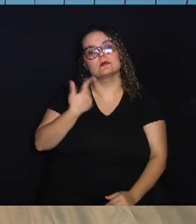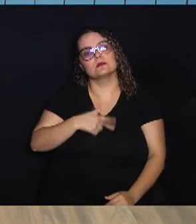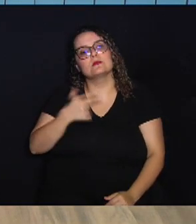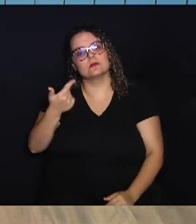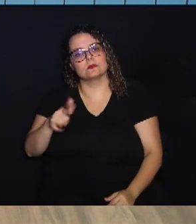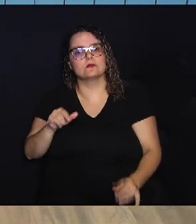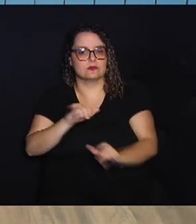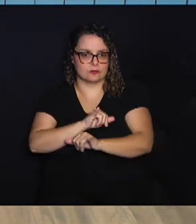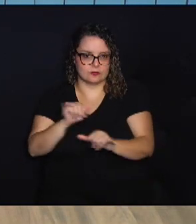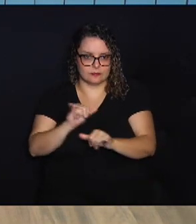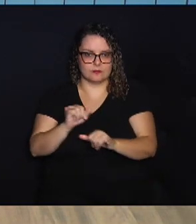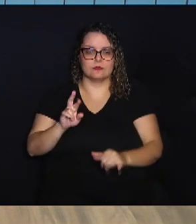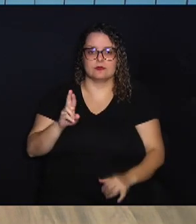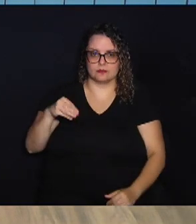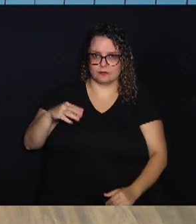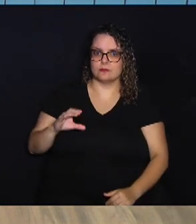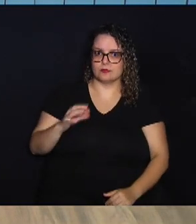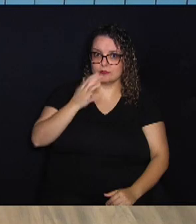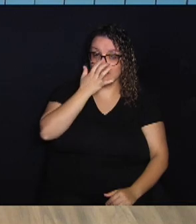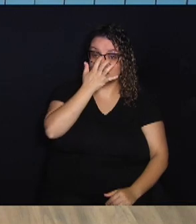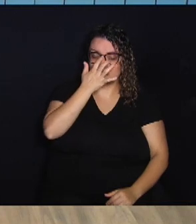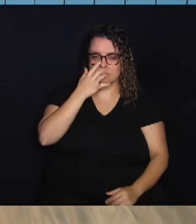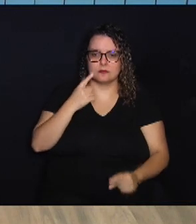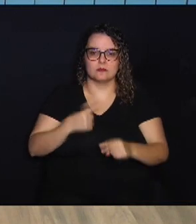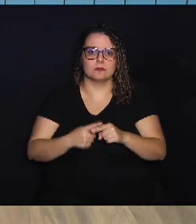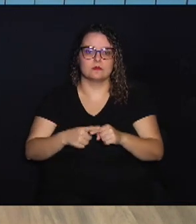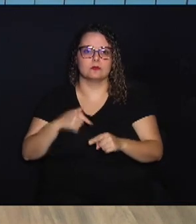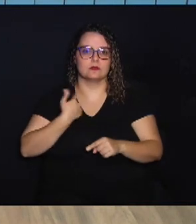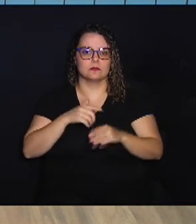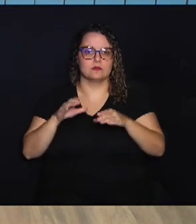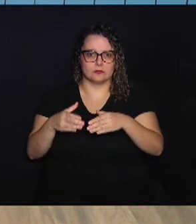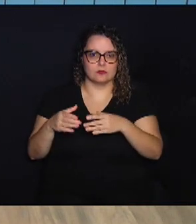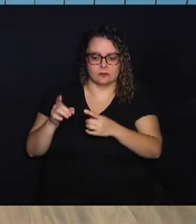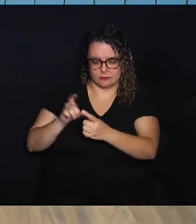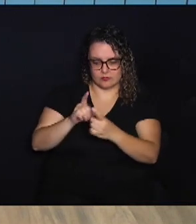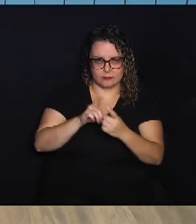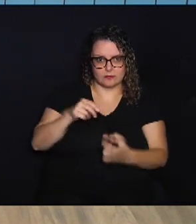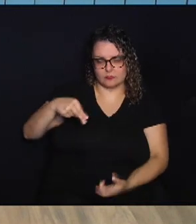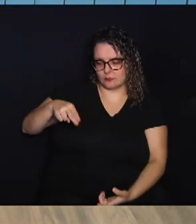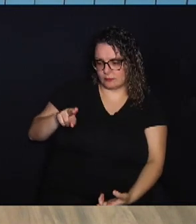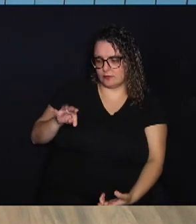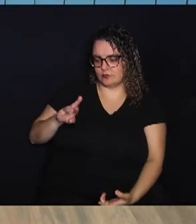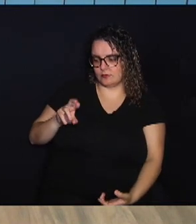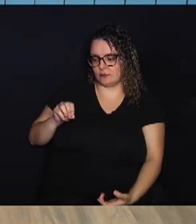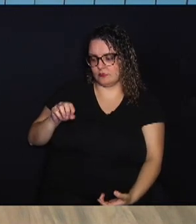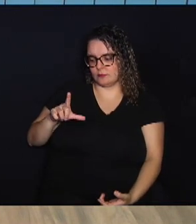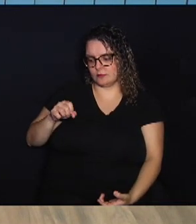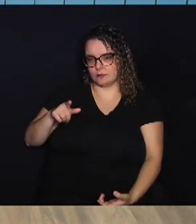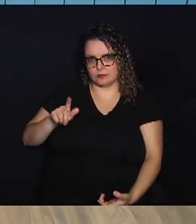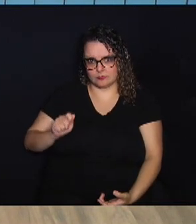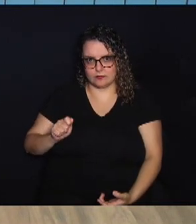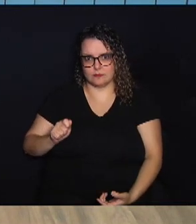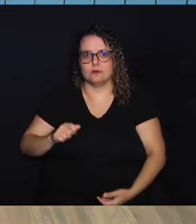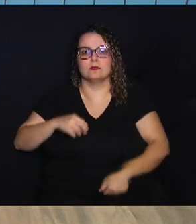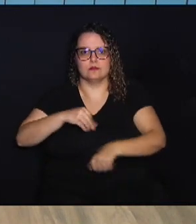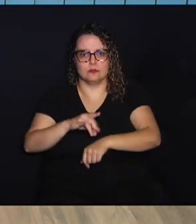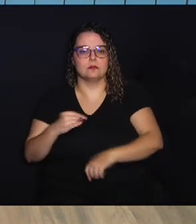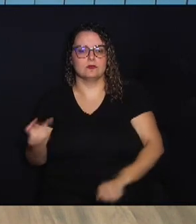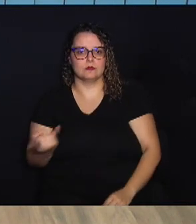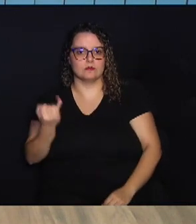as notícias da Metrópole de Campinas, porque a nossa equipe consultou uma nutróloga que deu dicas importantes